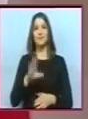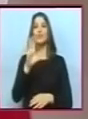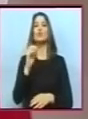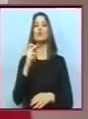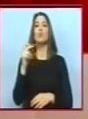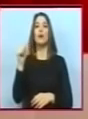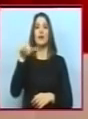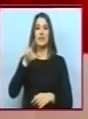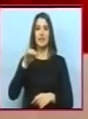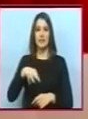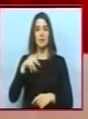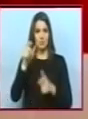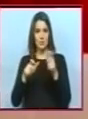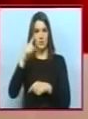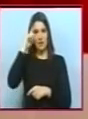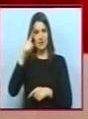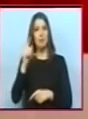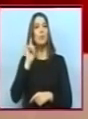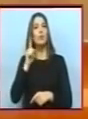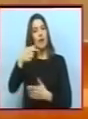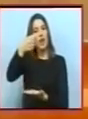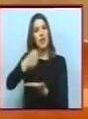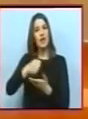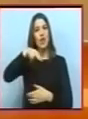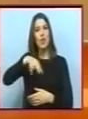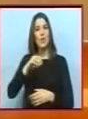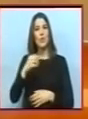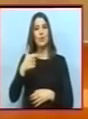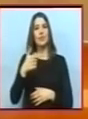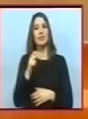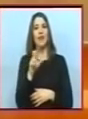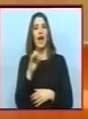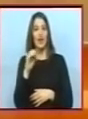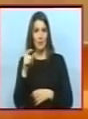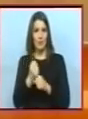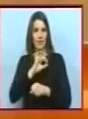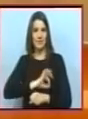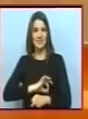portugueses estão a par da importância dos notários ou não? Penso que sim.